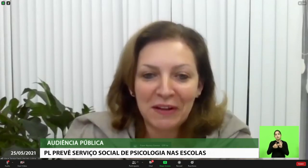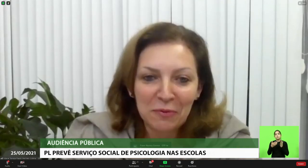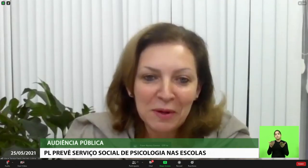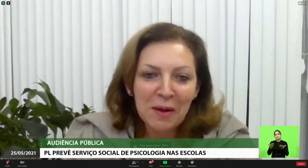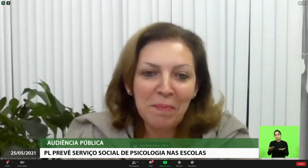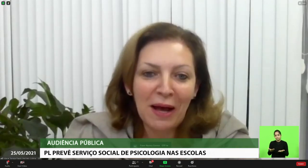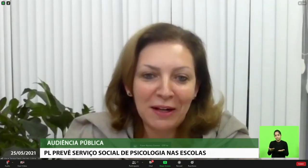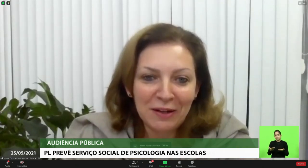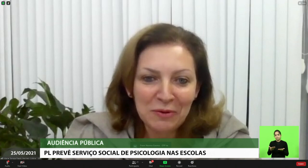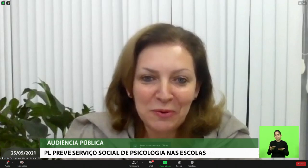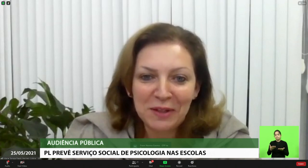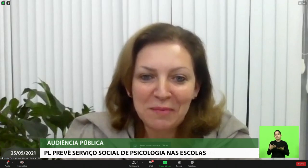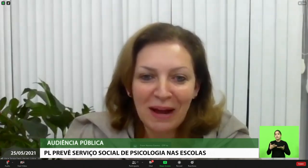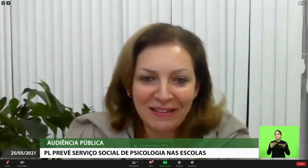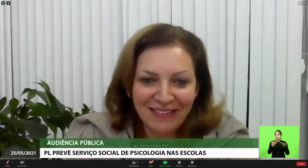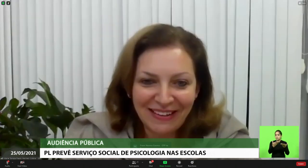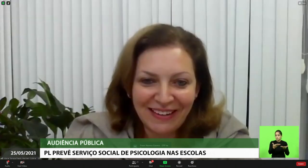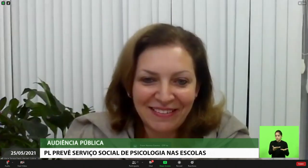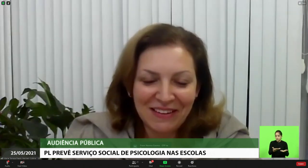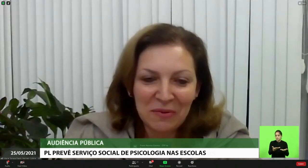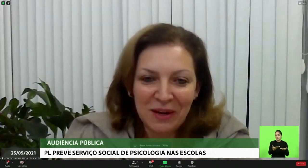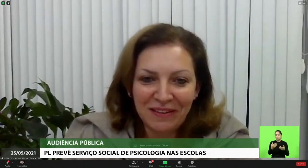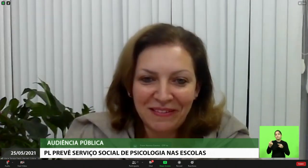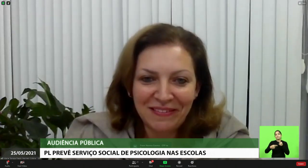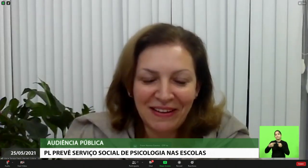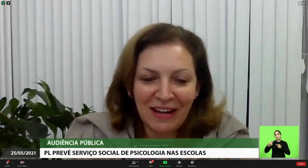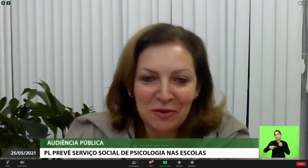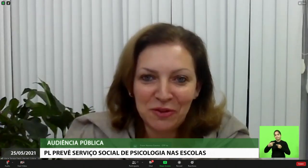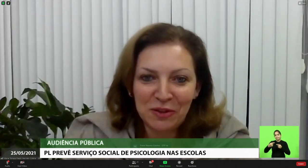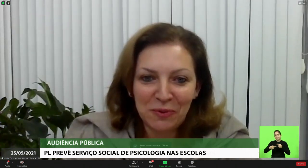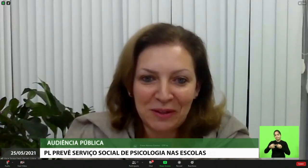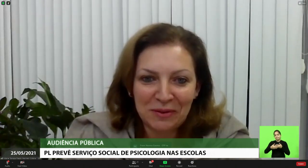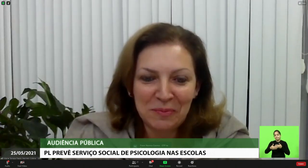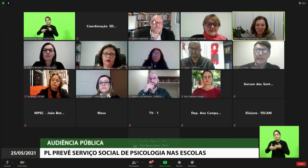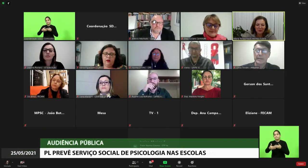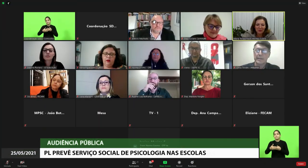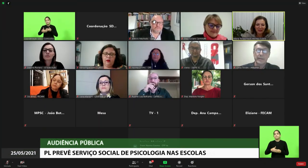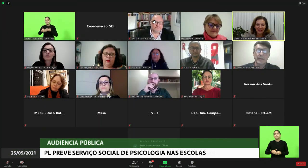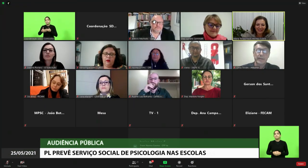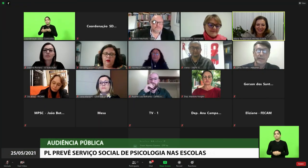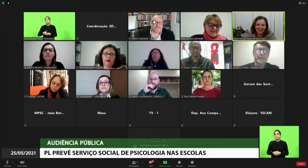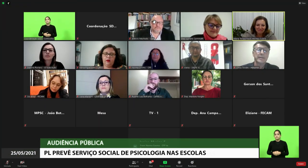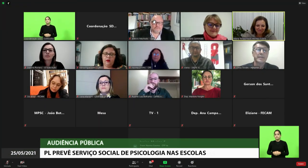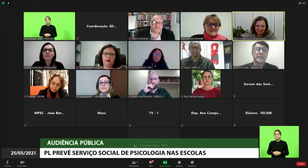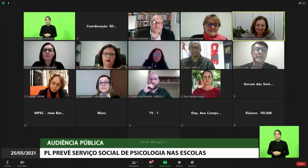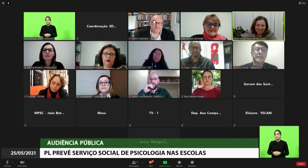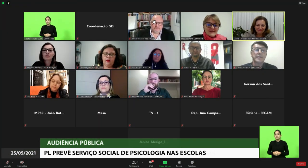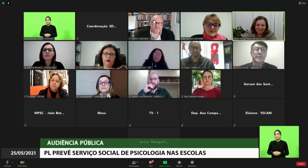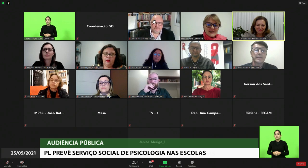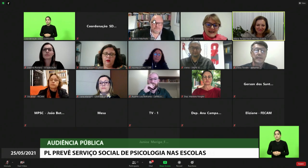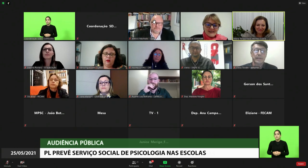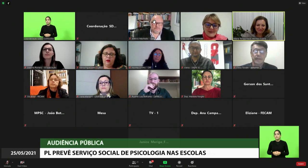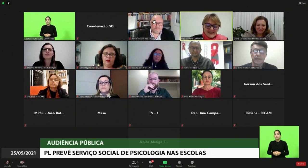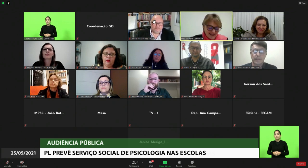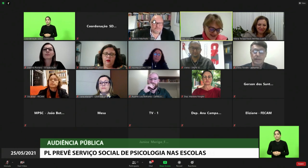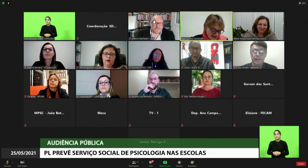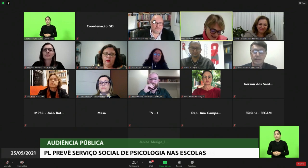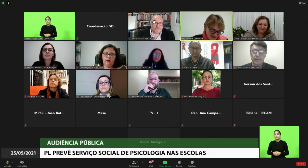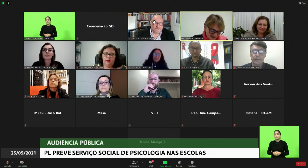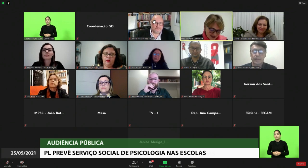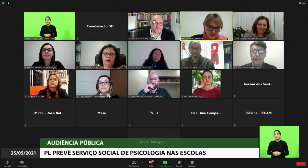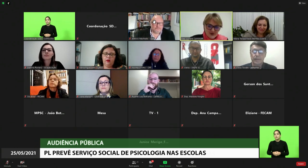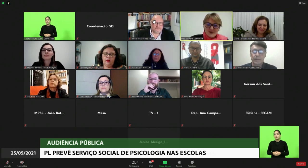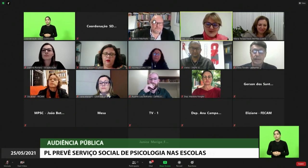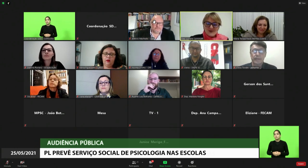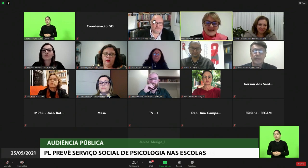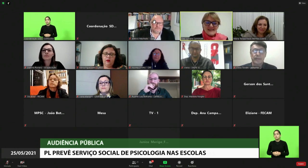à disposição para o debate que, na sequência, será constituído. Muito obrigada. Obrigada, Maria